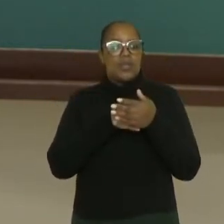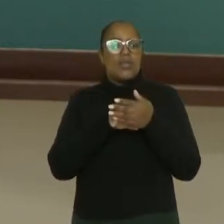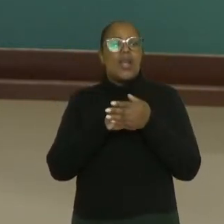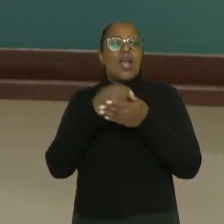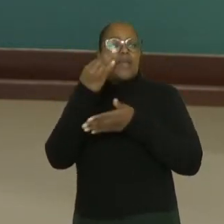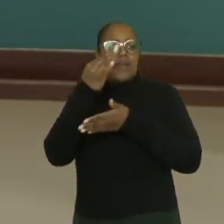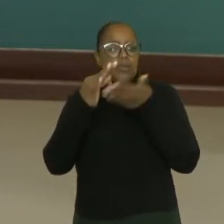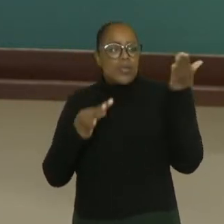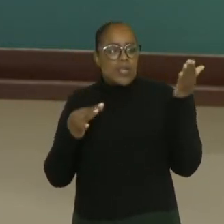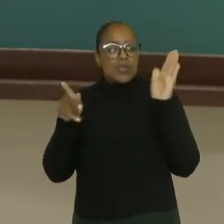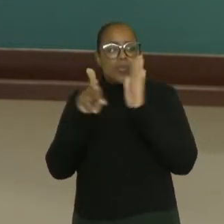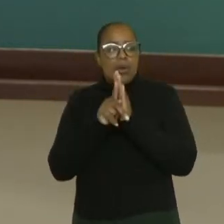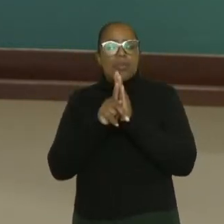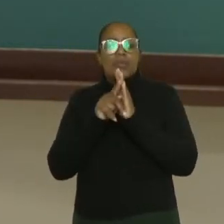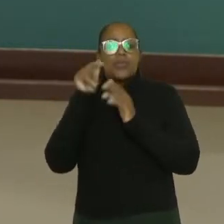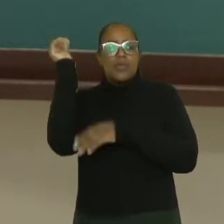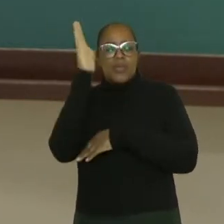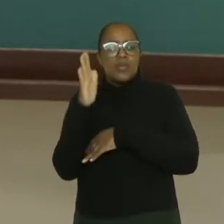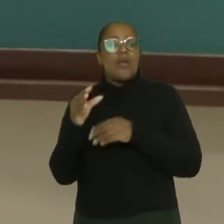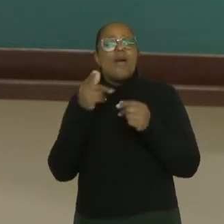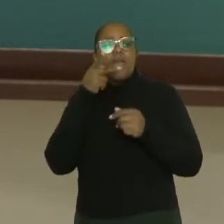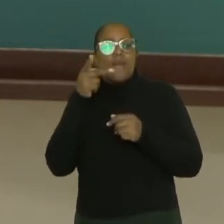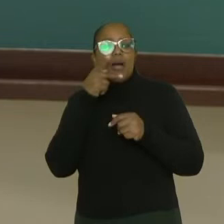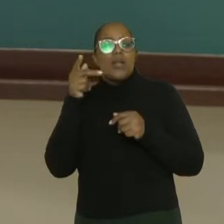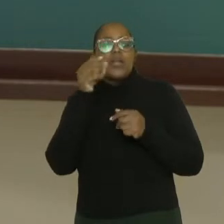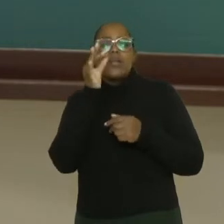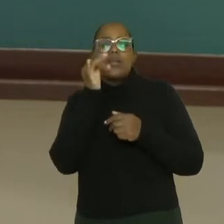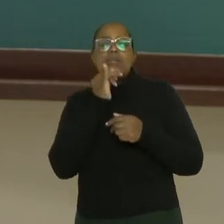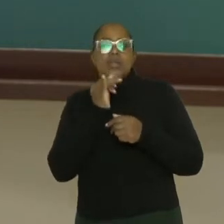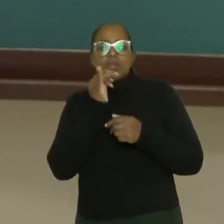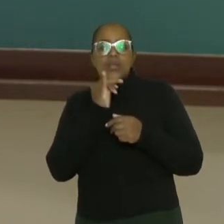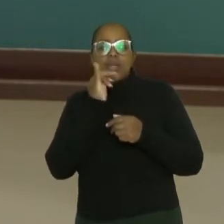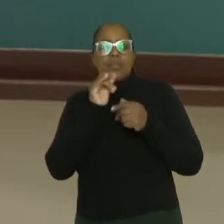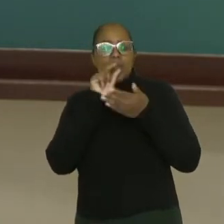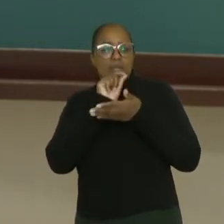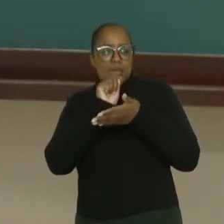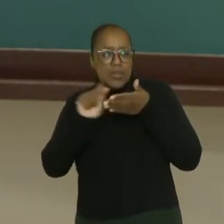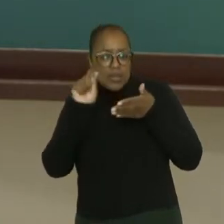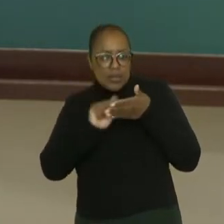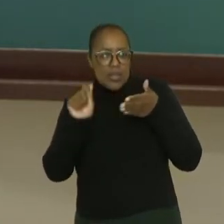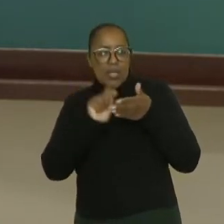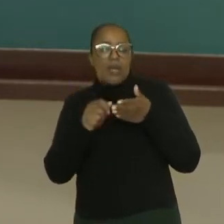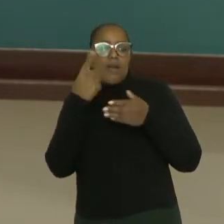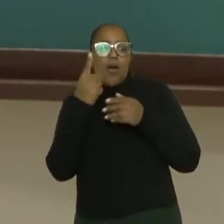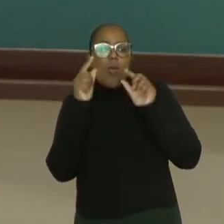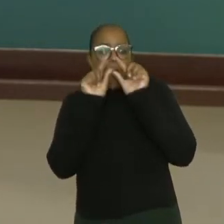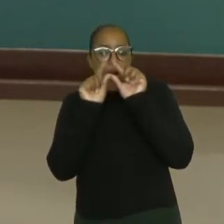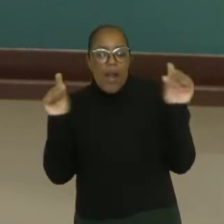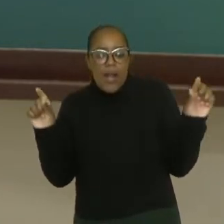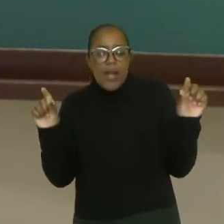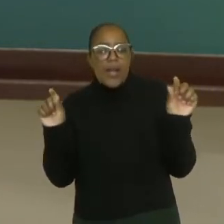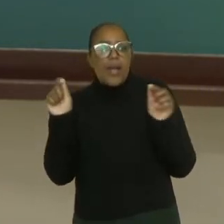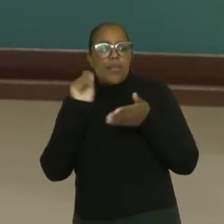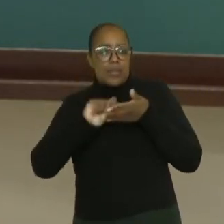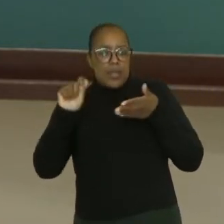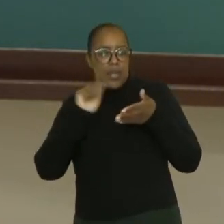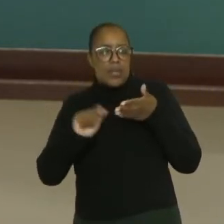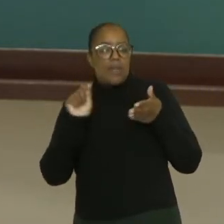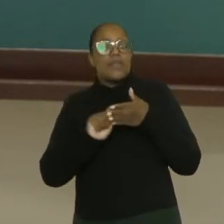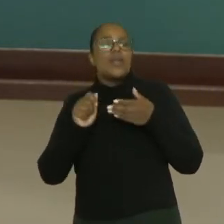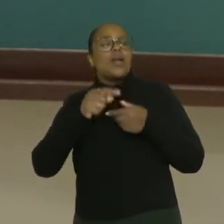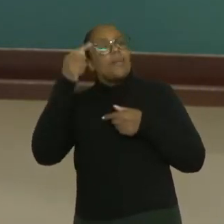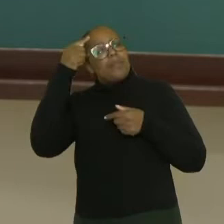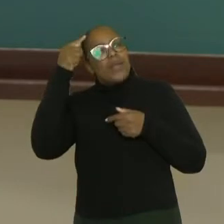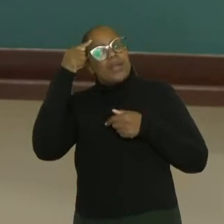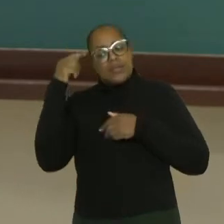contexto brasileiro. Cite exemplos escrevendo um parágrafo em seu caderno. Então, reflita um pouquinho sobre essas formas, desenvolvam